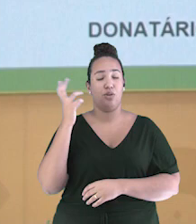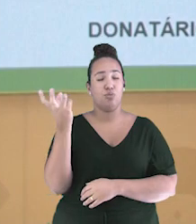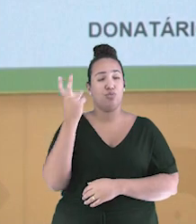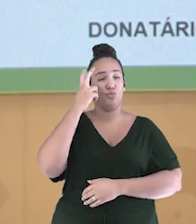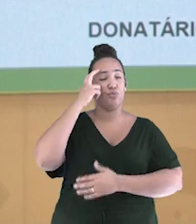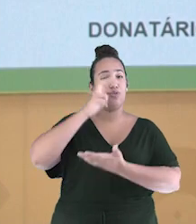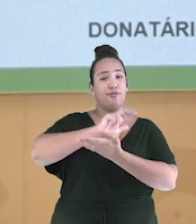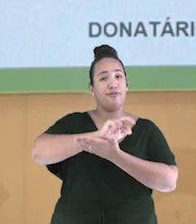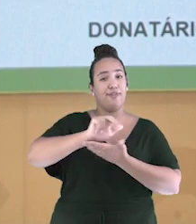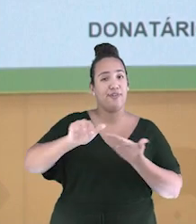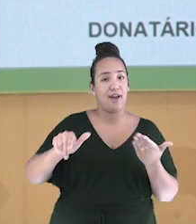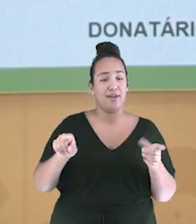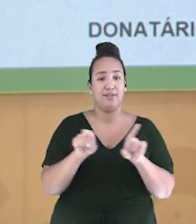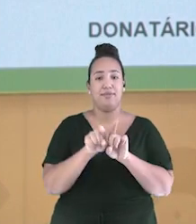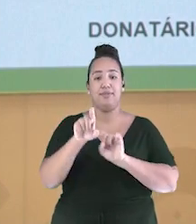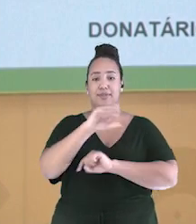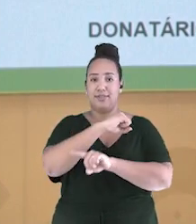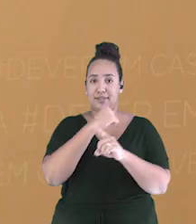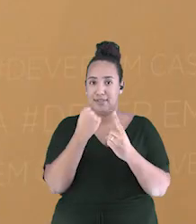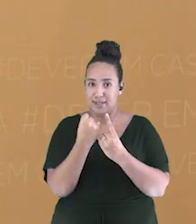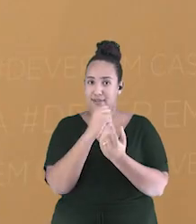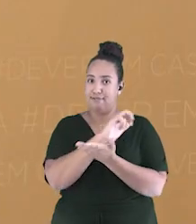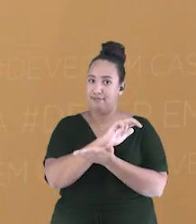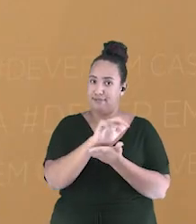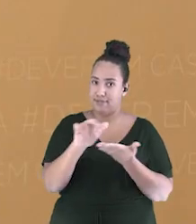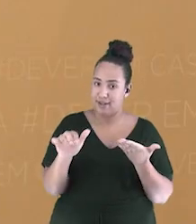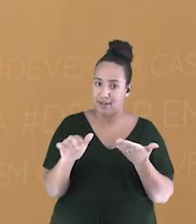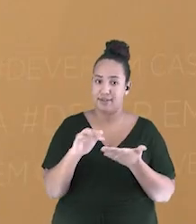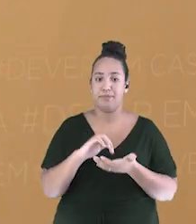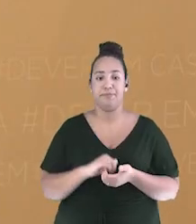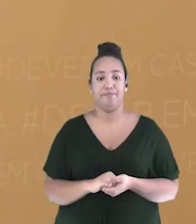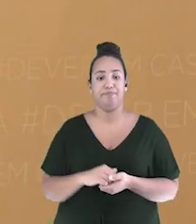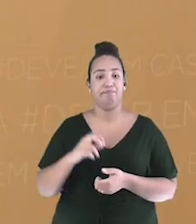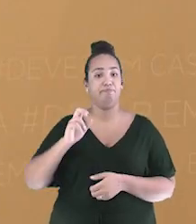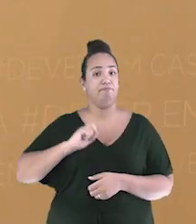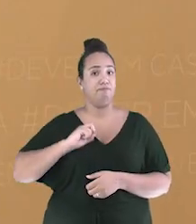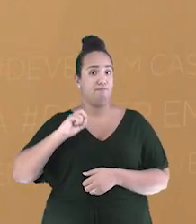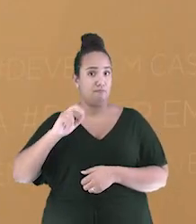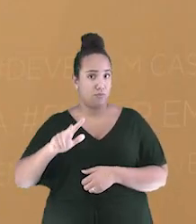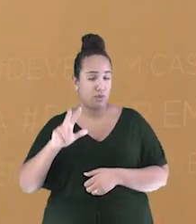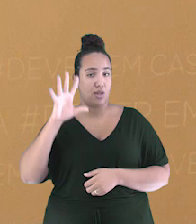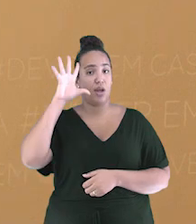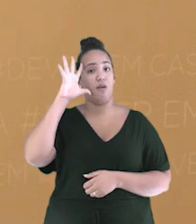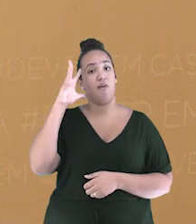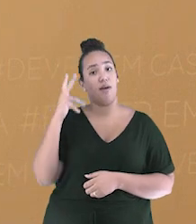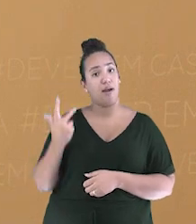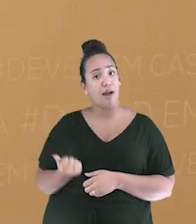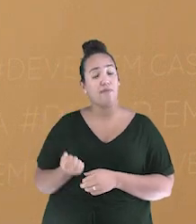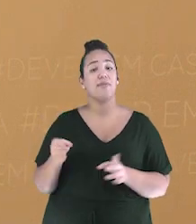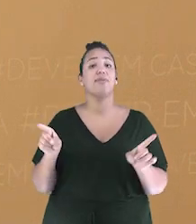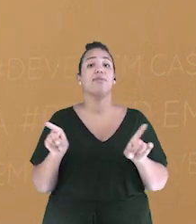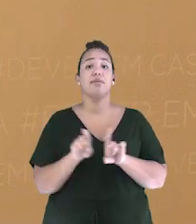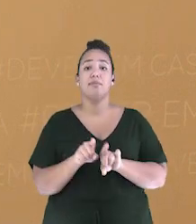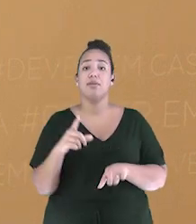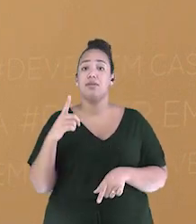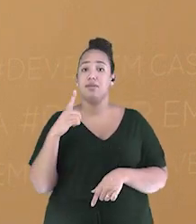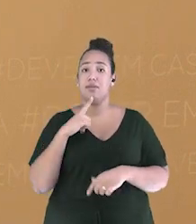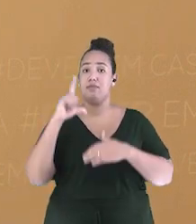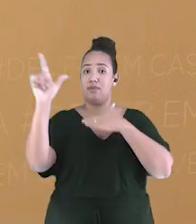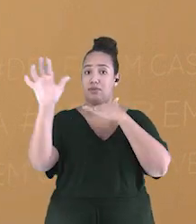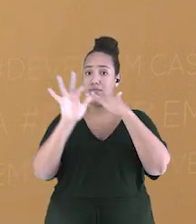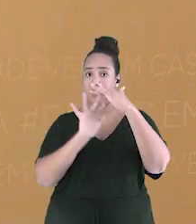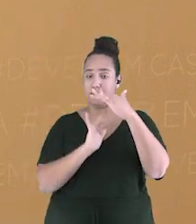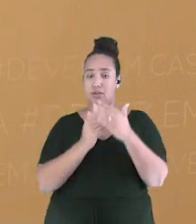diversidade cultural e também social. Além dos portugueses e africanos, o Brasil também recebeu imigrantes